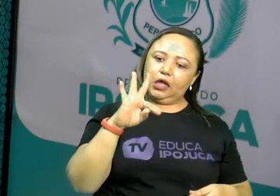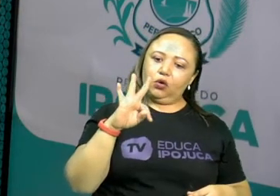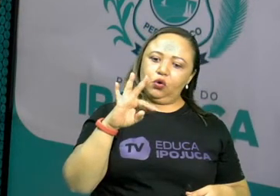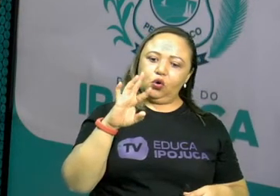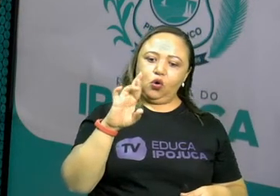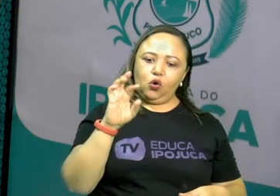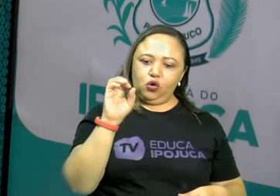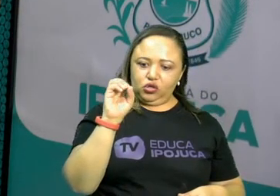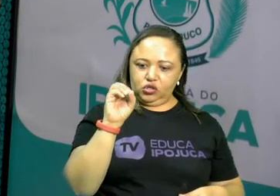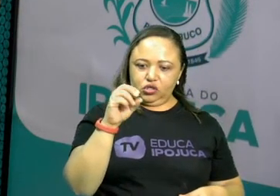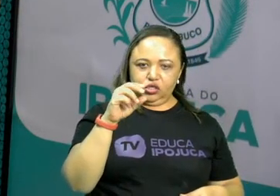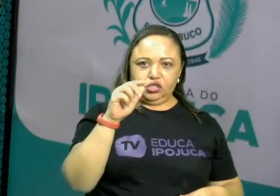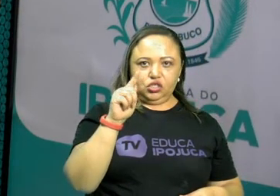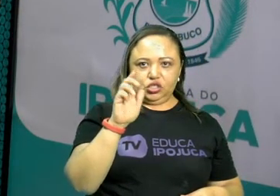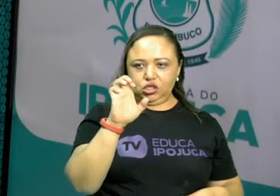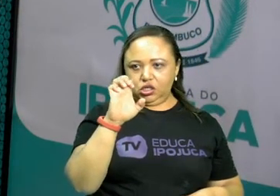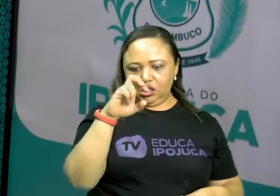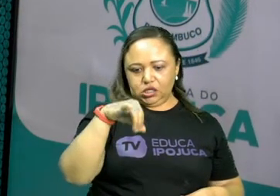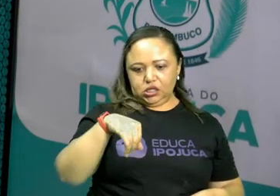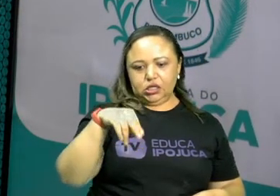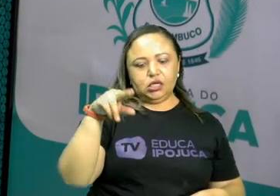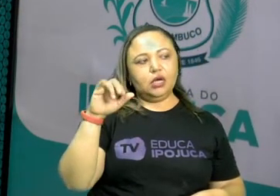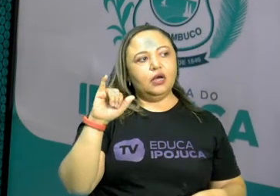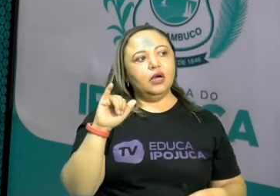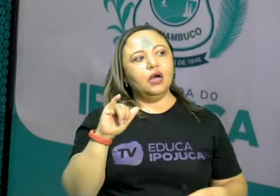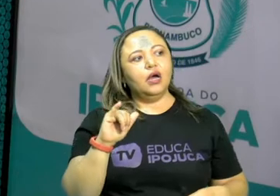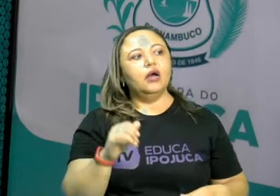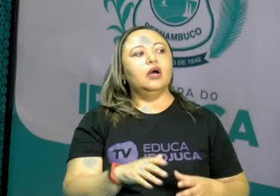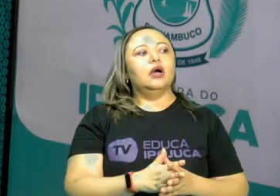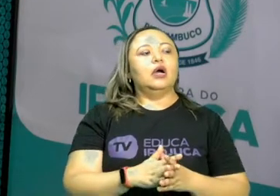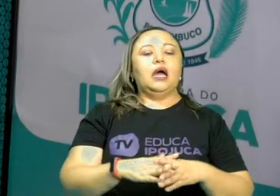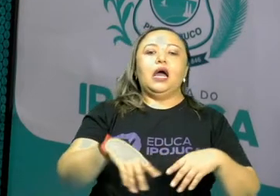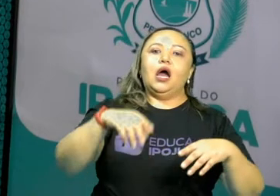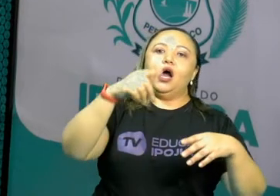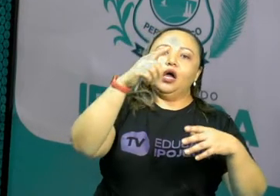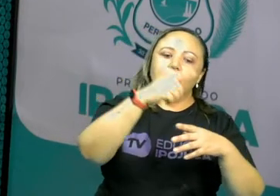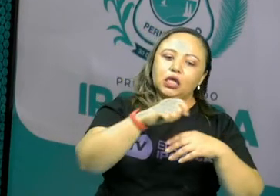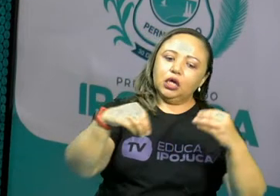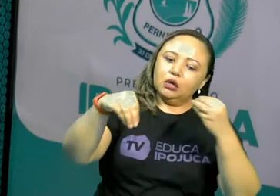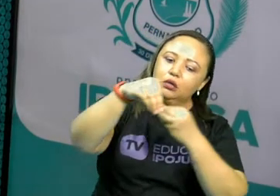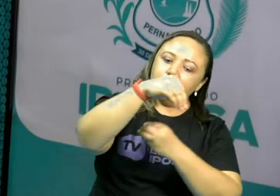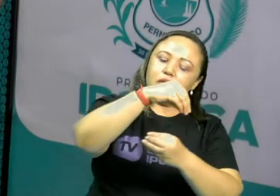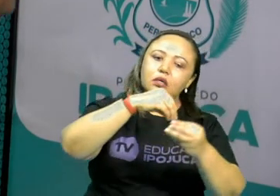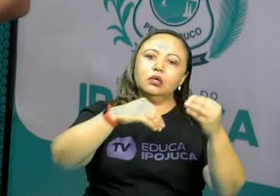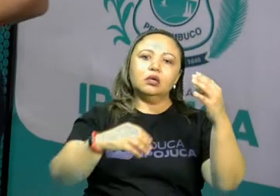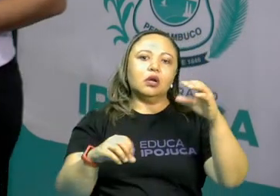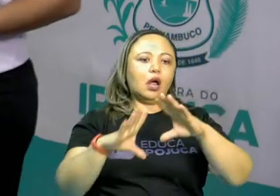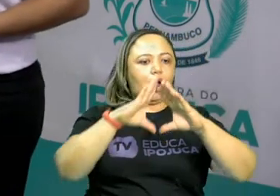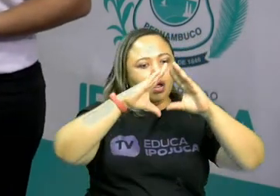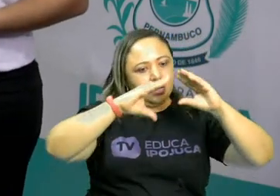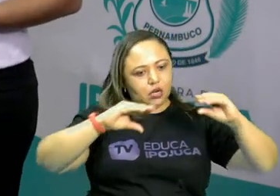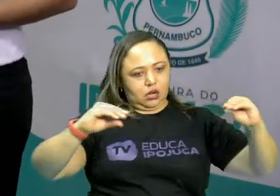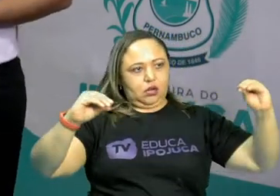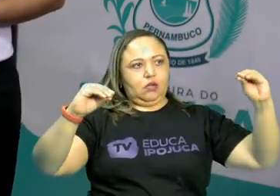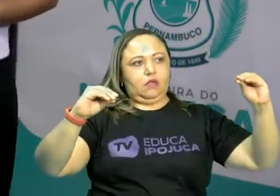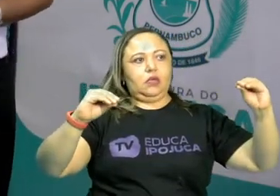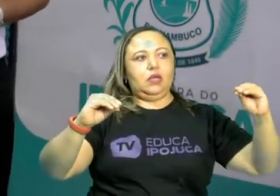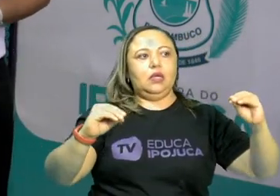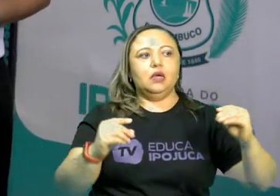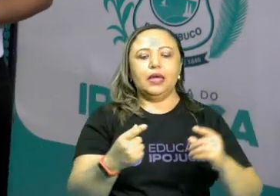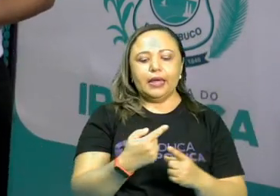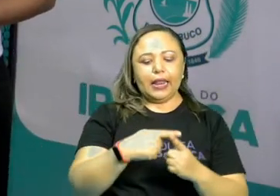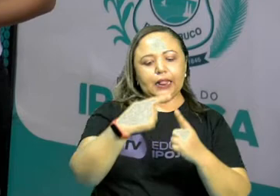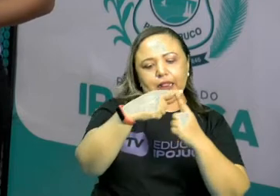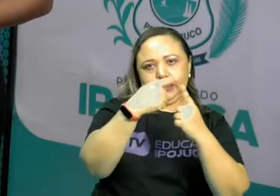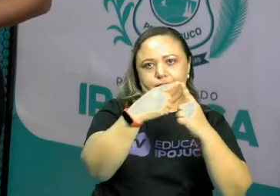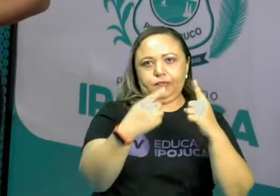as substâncias que fazem parte dela. A gente encontra ela no estado sólido, líquido ou gasoso. Ela apresenta uma